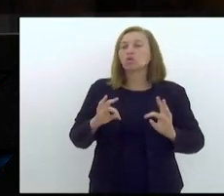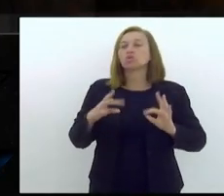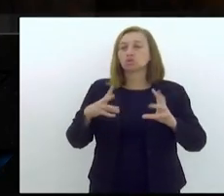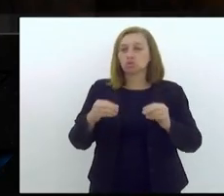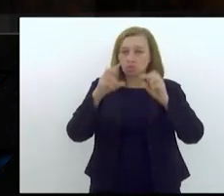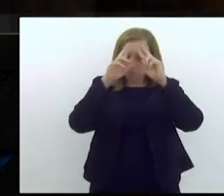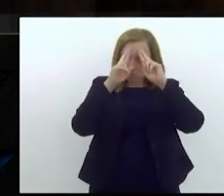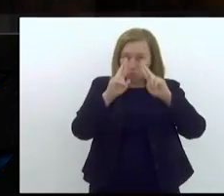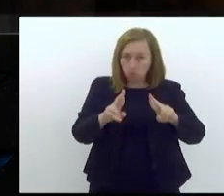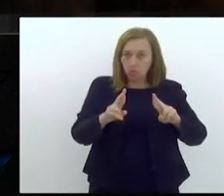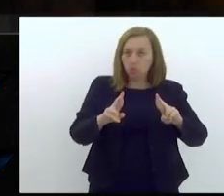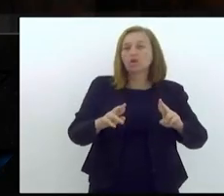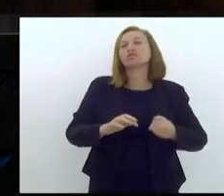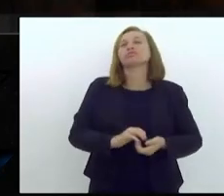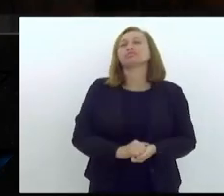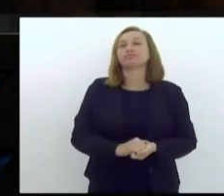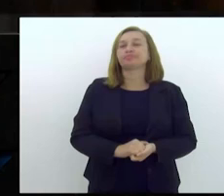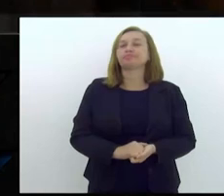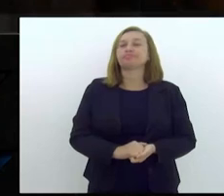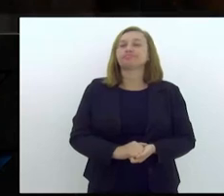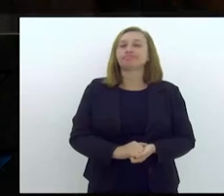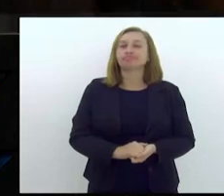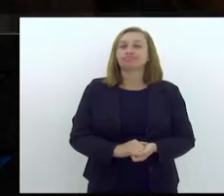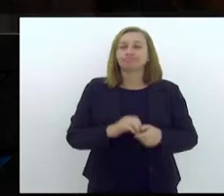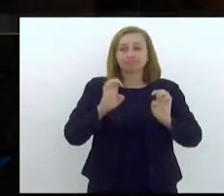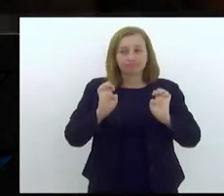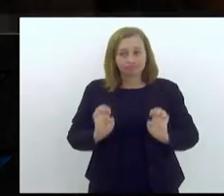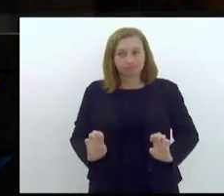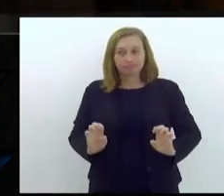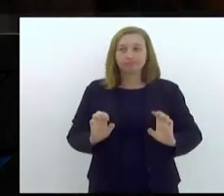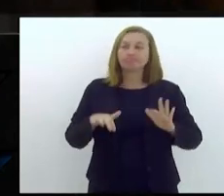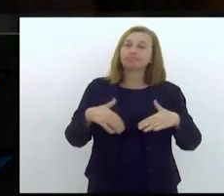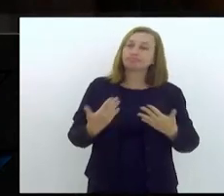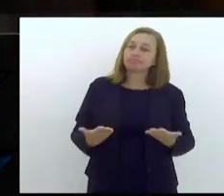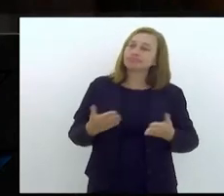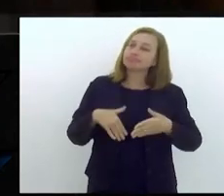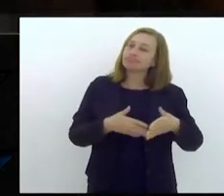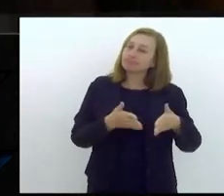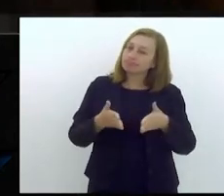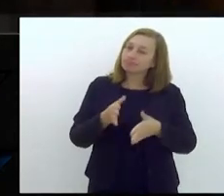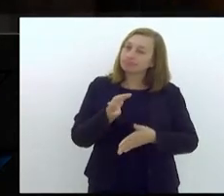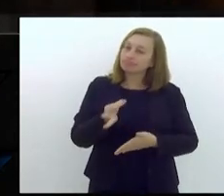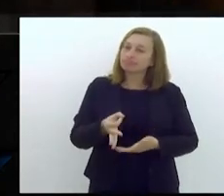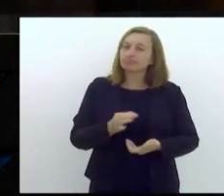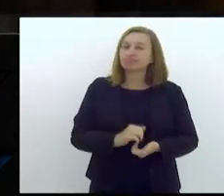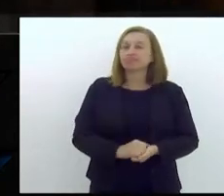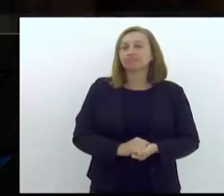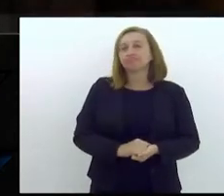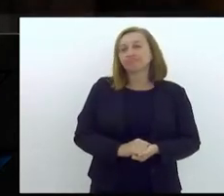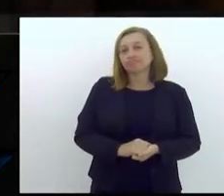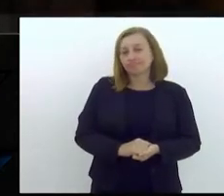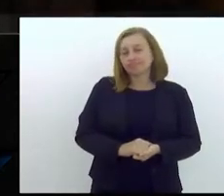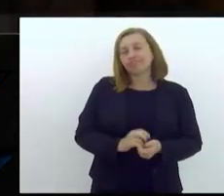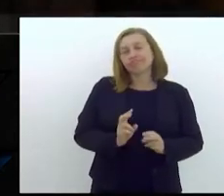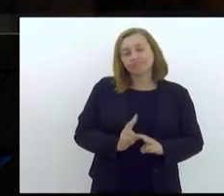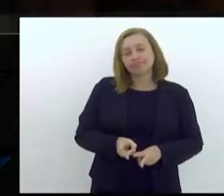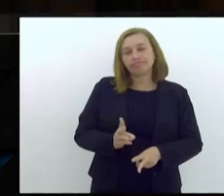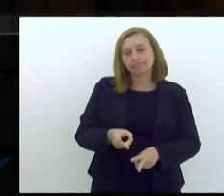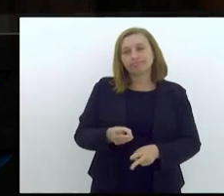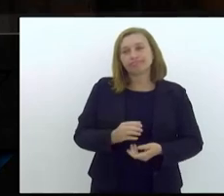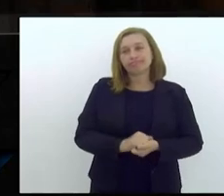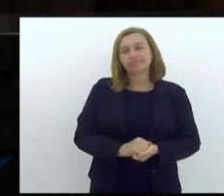com dignidade com altivez então é esse o caminho que a gente continua